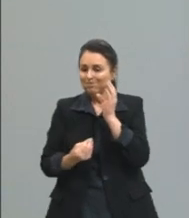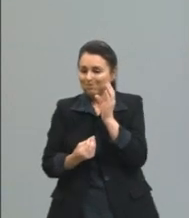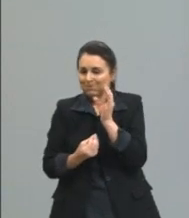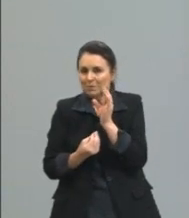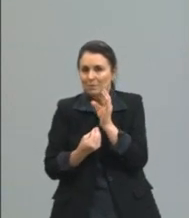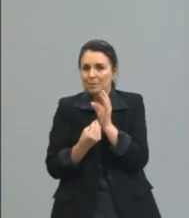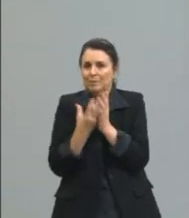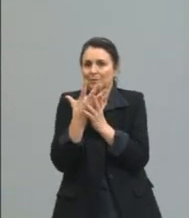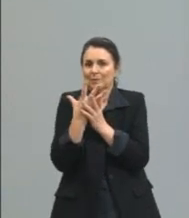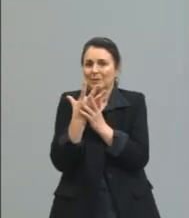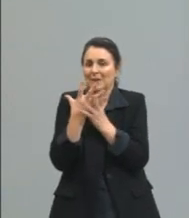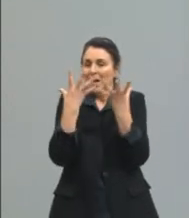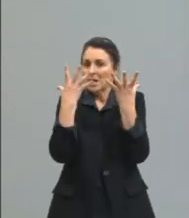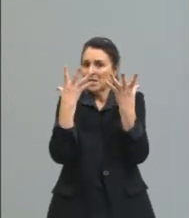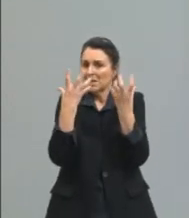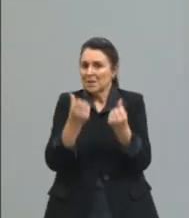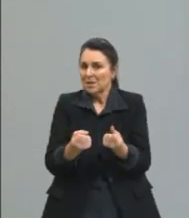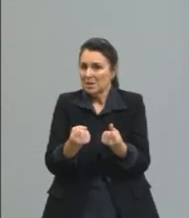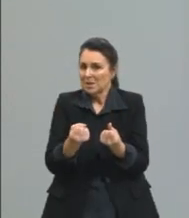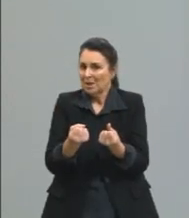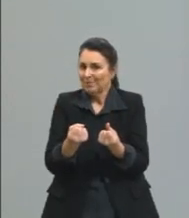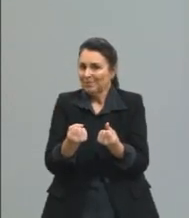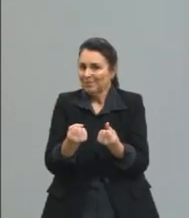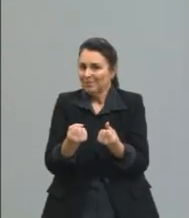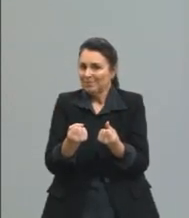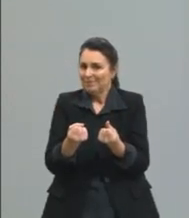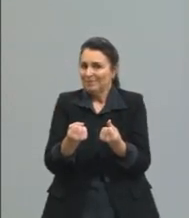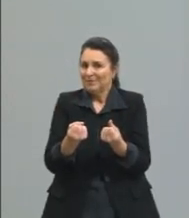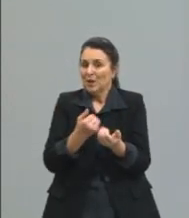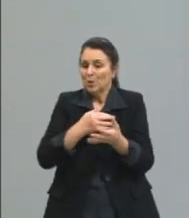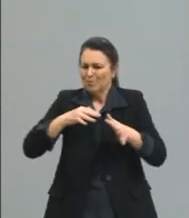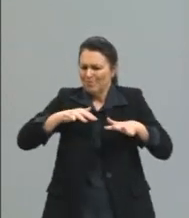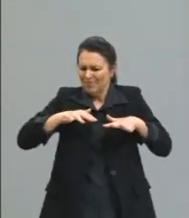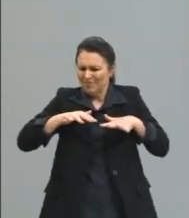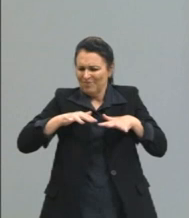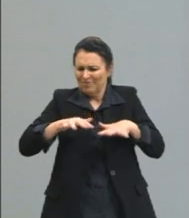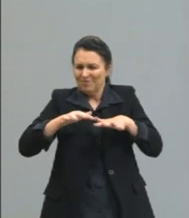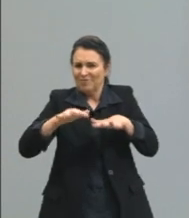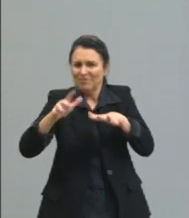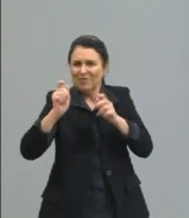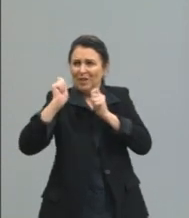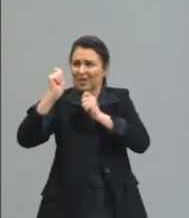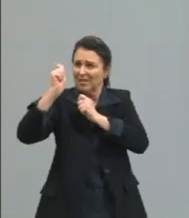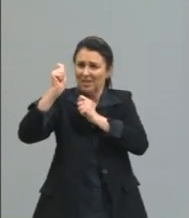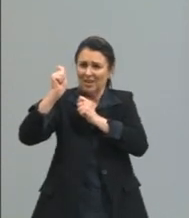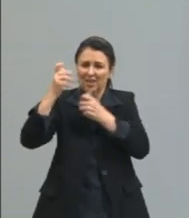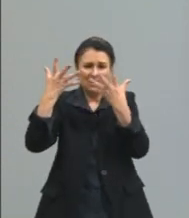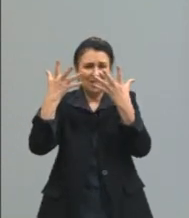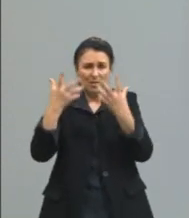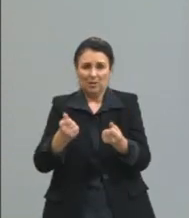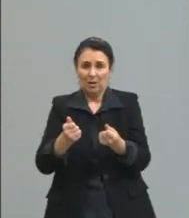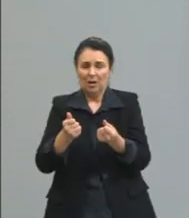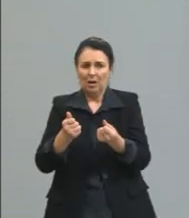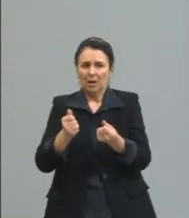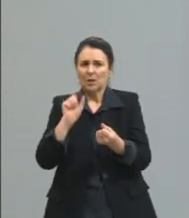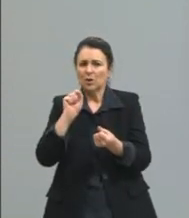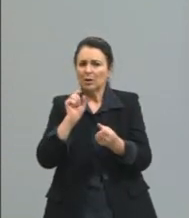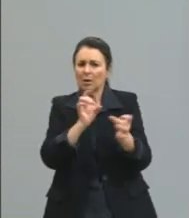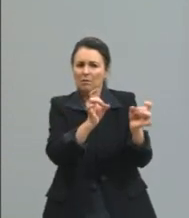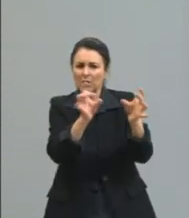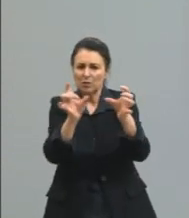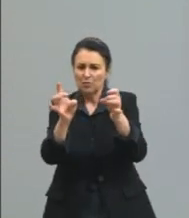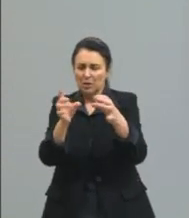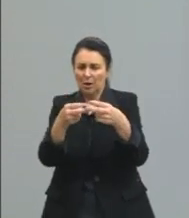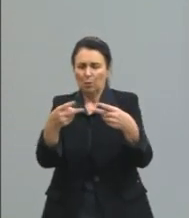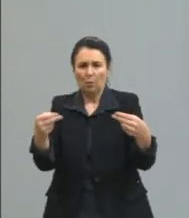dos comerciantes. Insurgência é o ato de se revoltar. E não foram só os comerciantes, né,